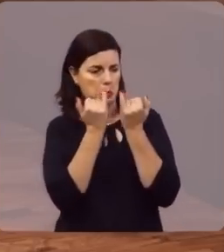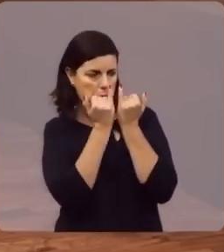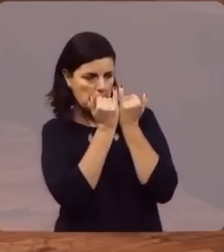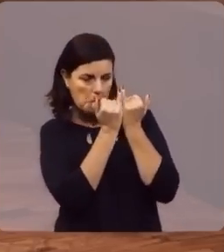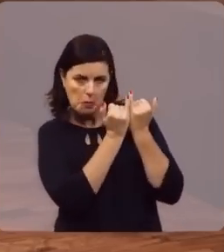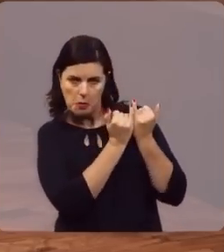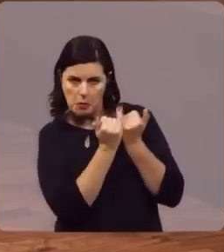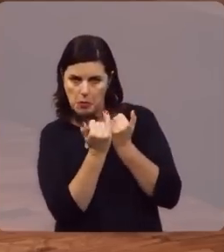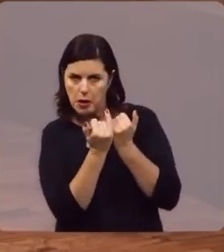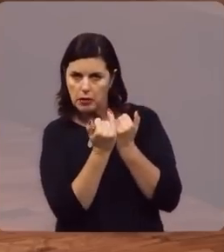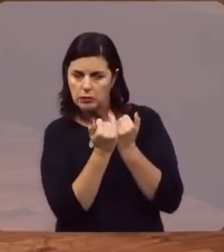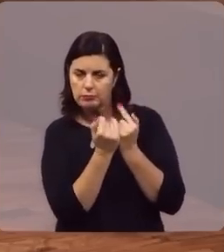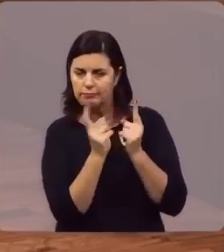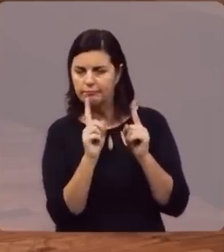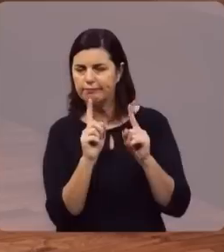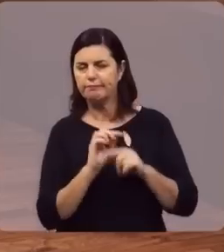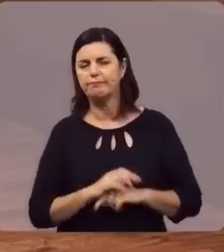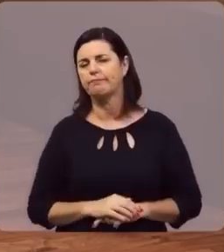sua cama